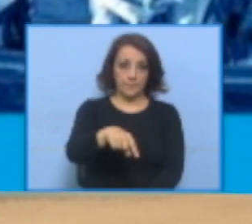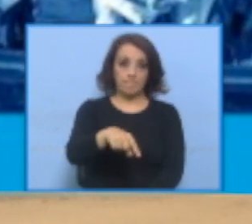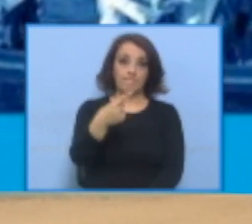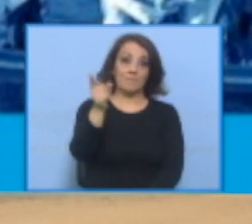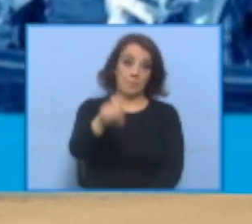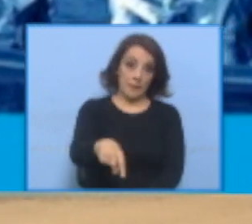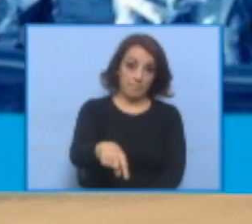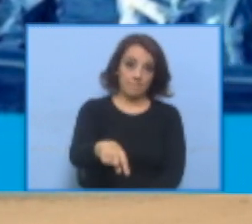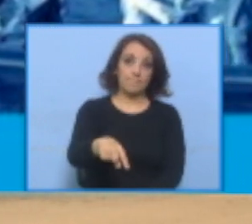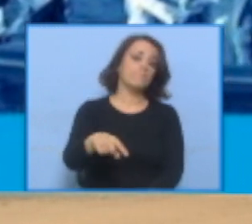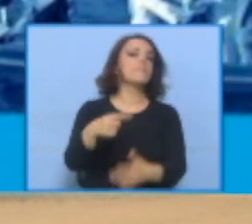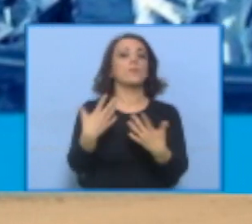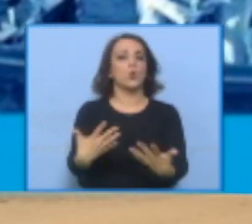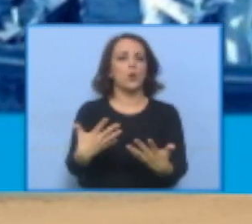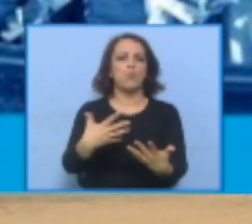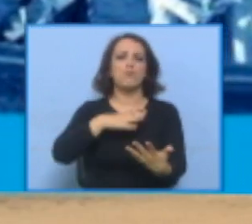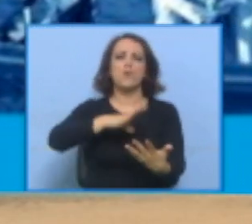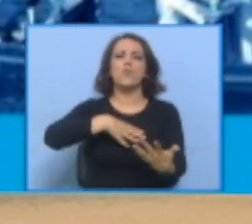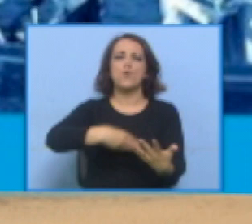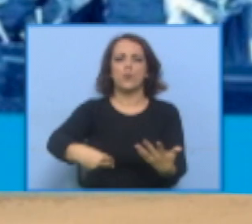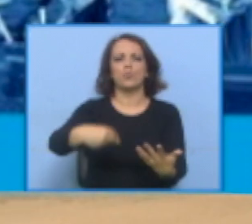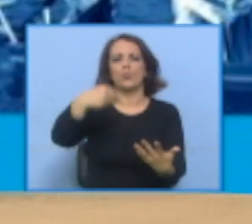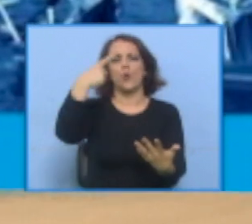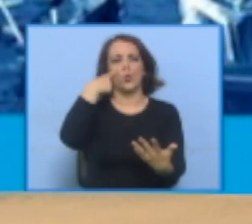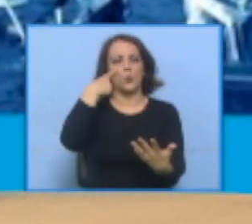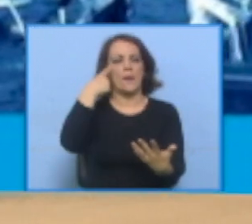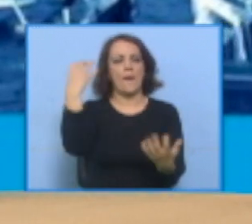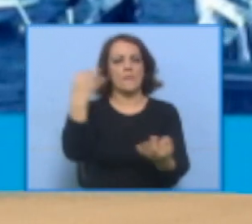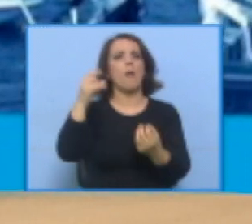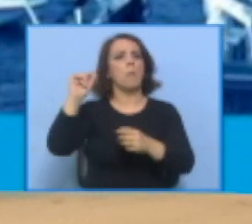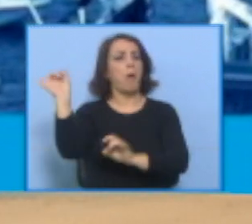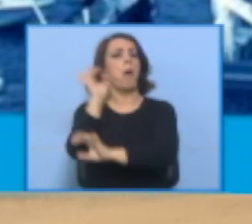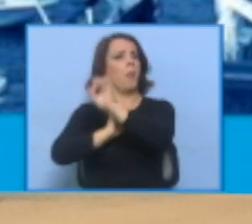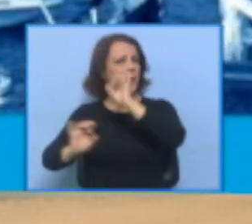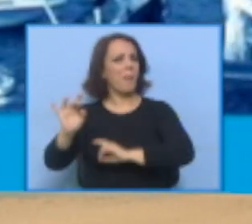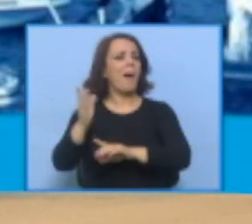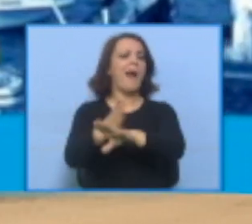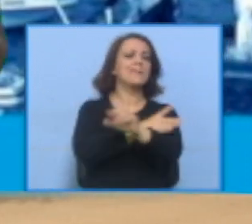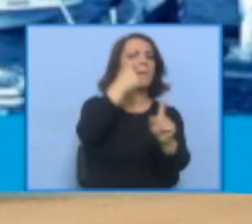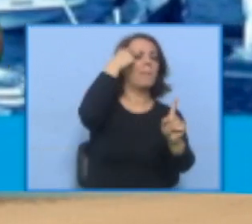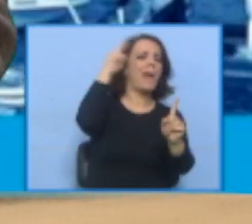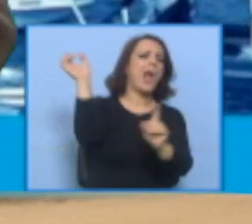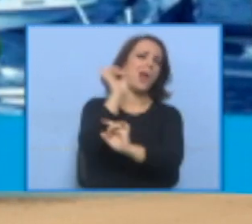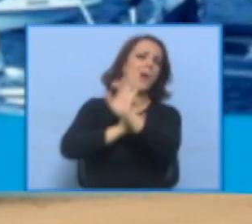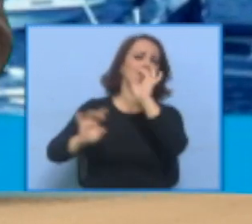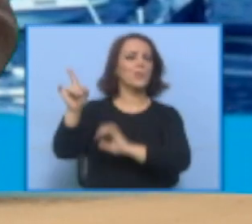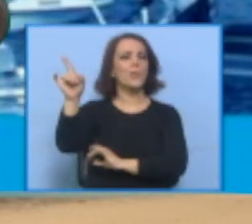hoje é conhecido no mundo inteiro e também na Europa, onde se pensava que a Europa já